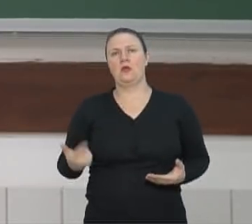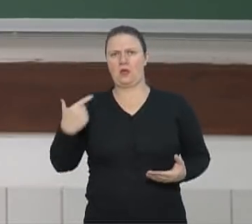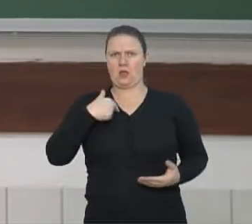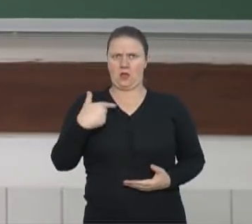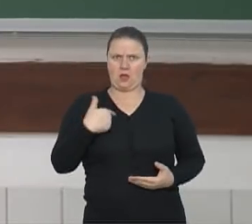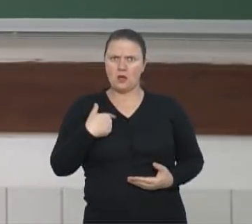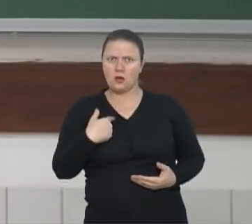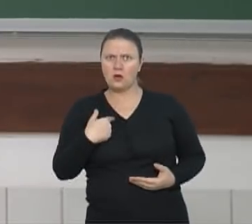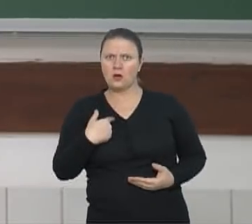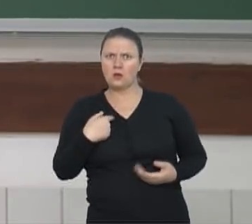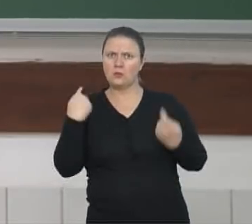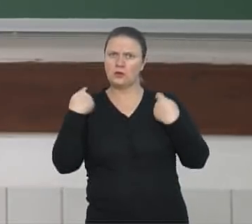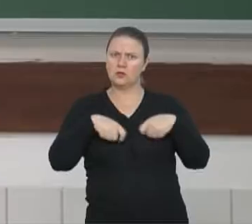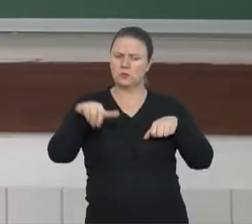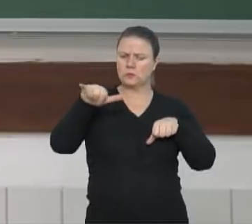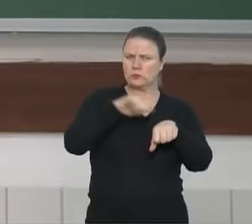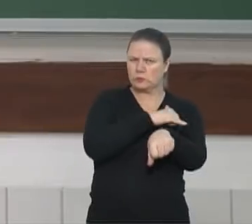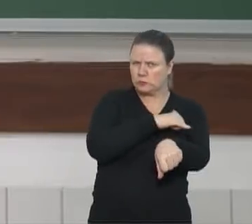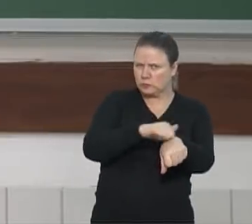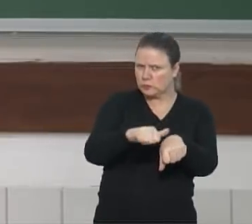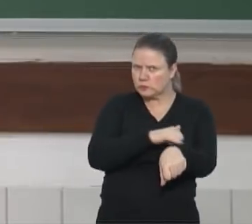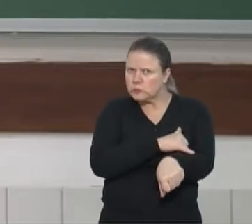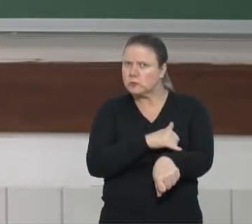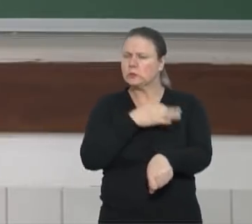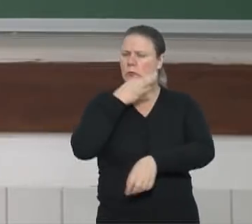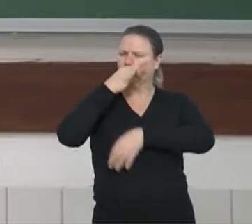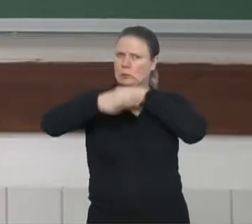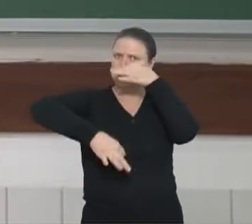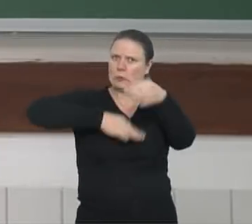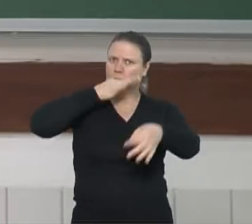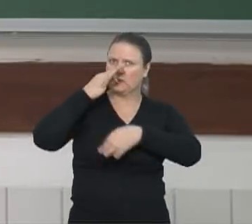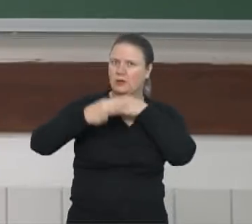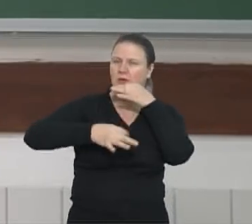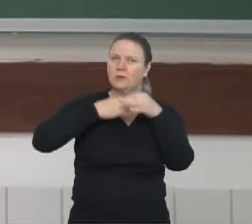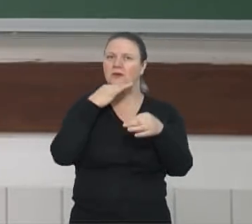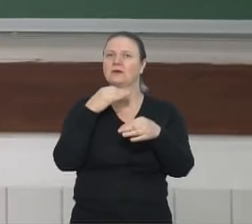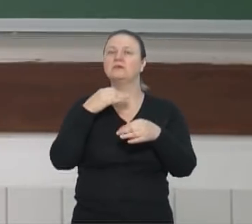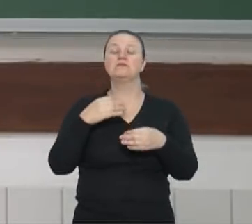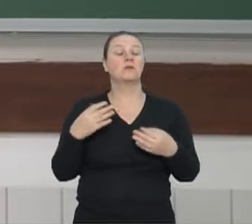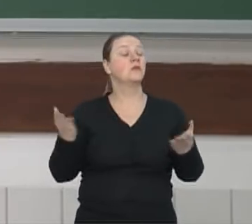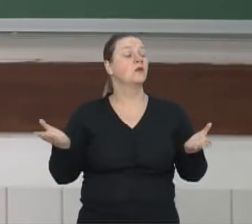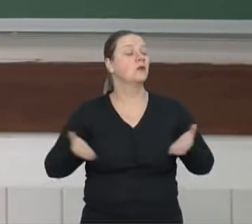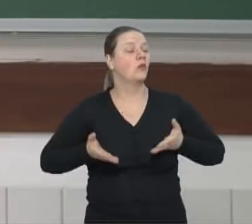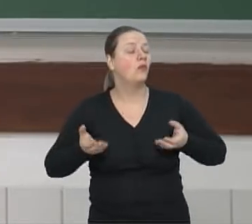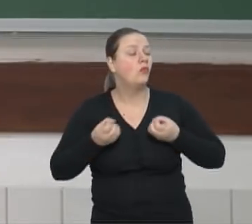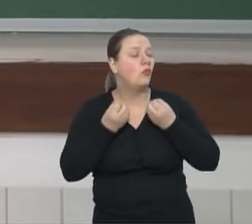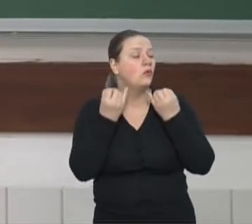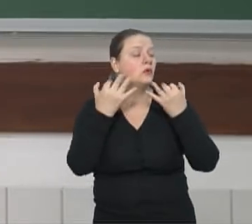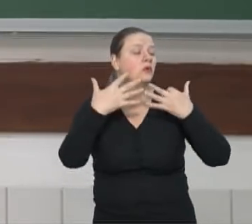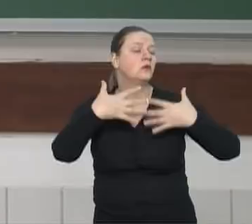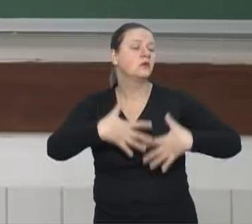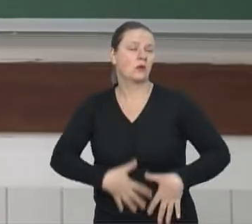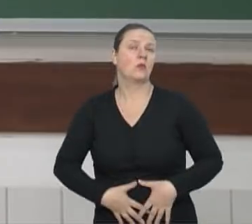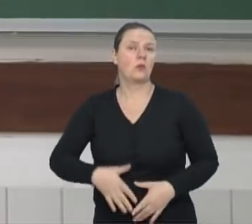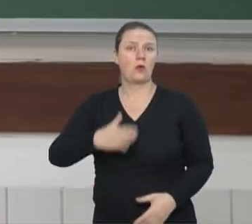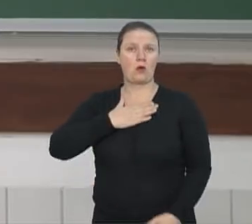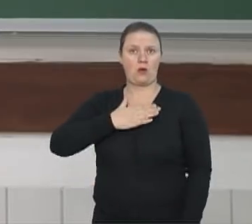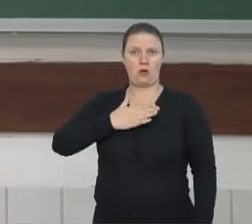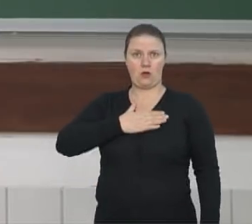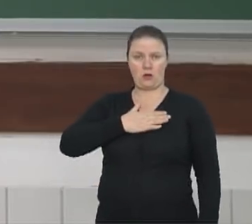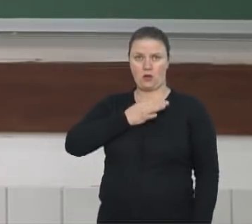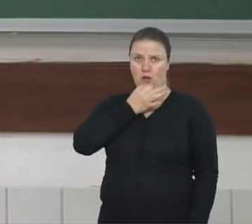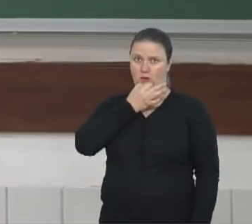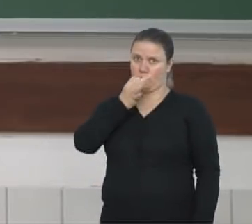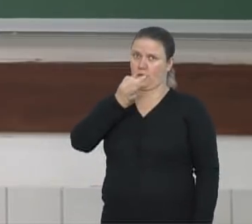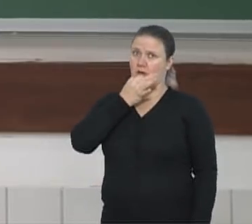faço as minhas estratégias argumentativas e chego, então, dizendo que a minha, às vezes,